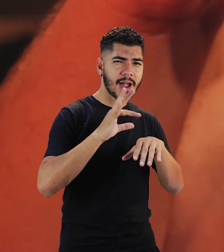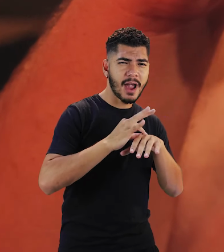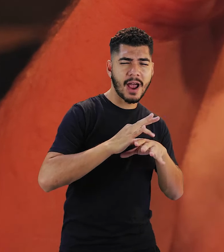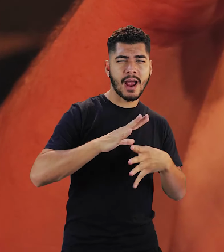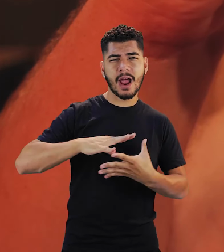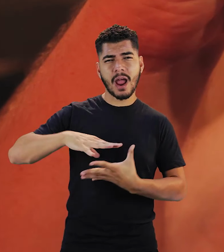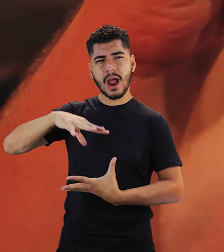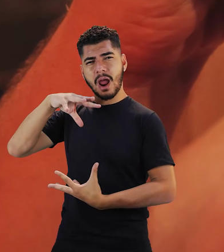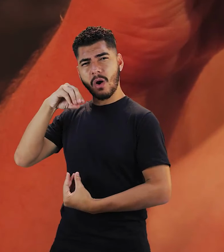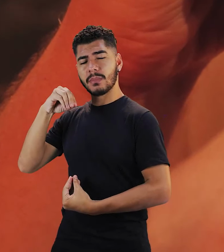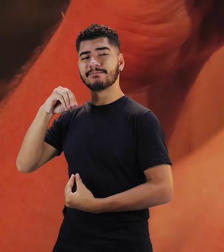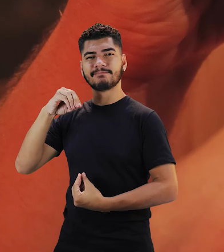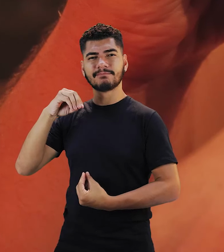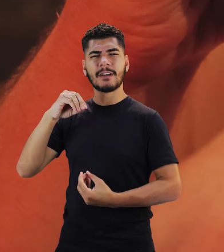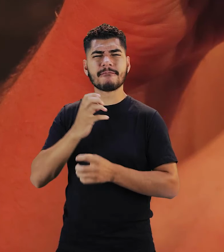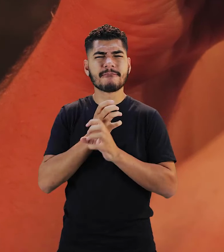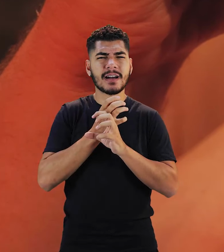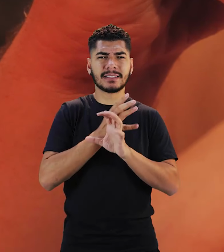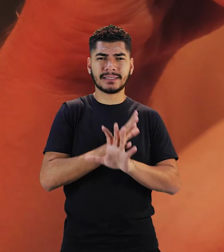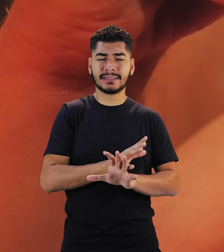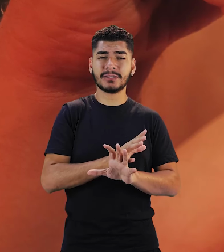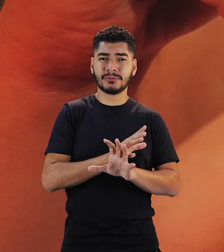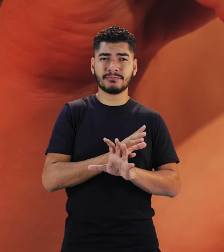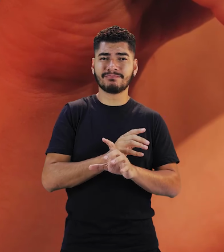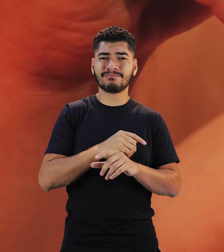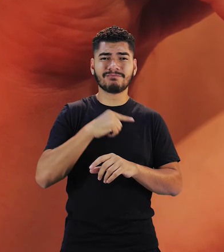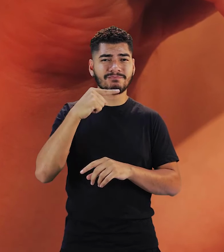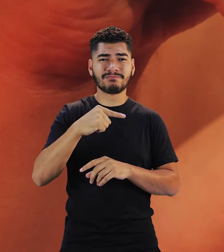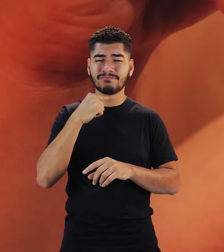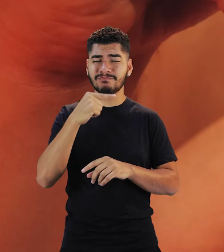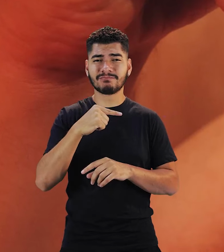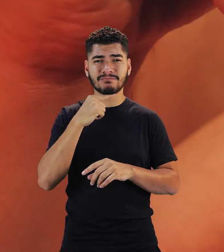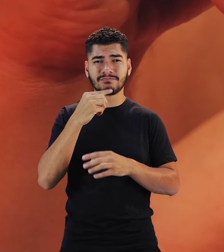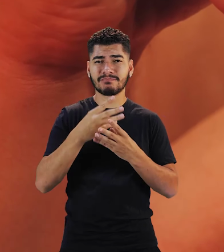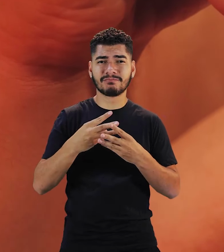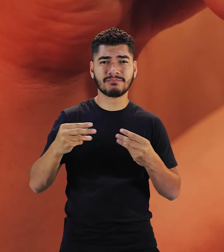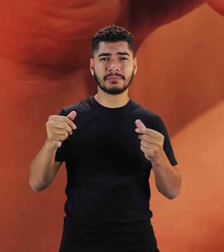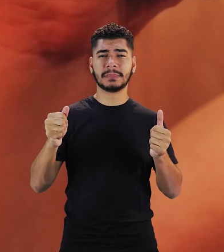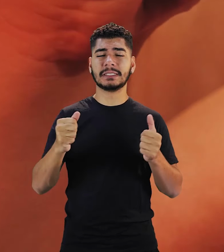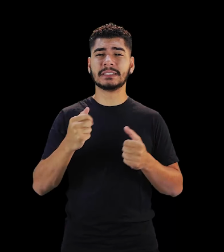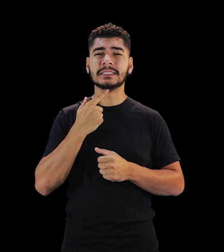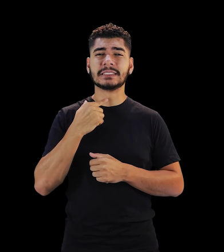Um vazio difícil, um exílio sem remédio e uma sede jamais satisfeita.